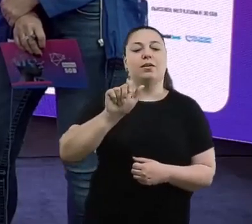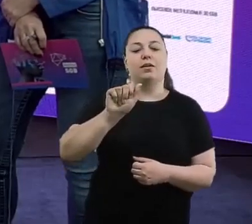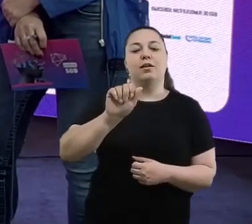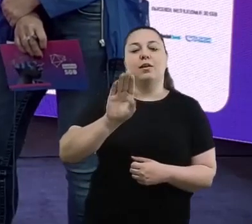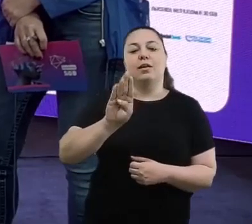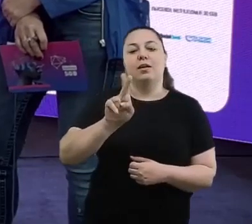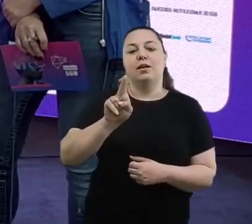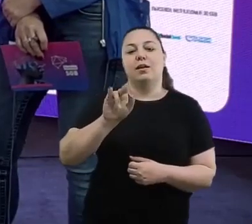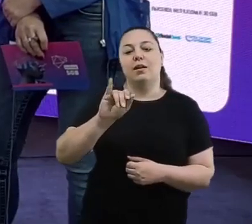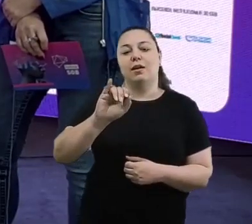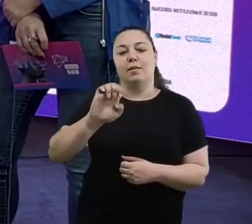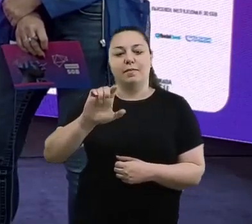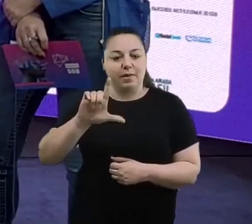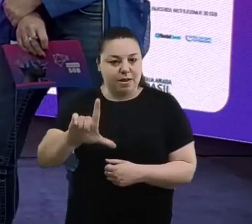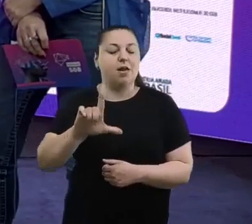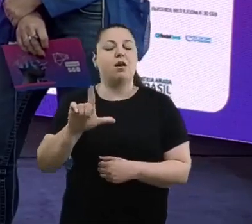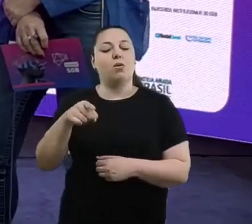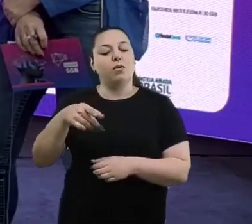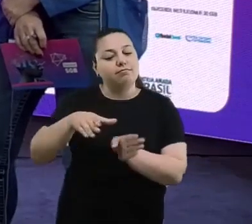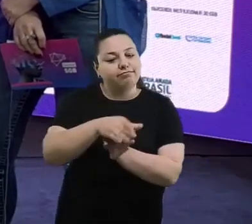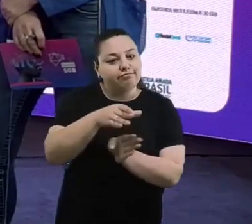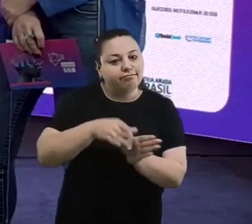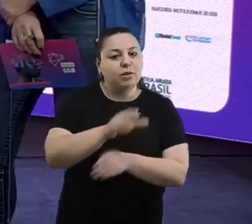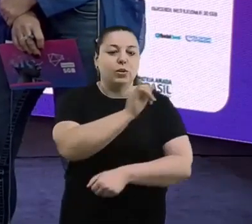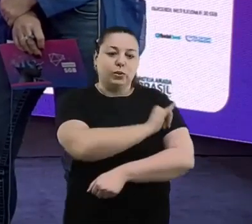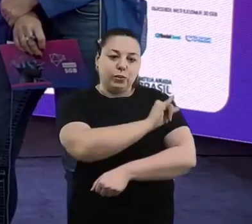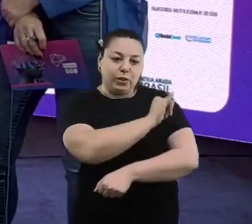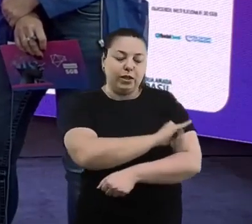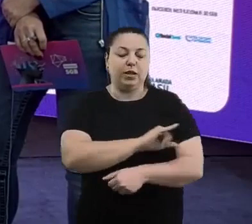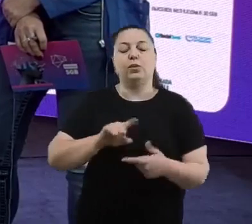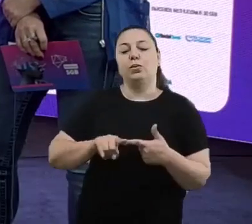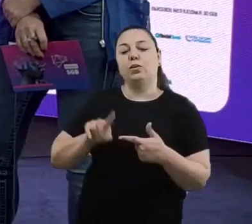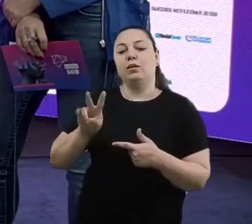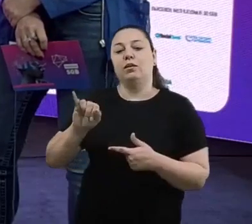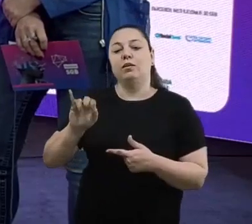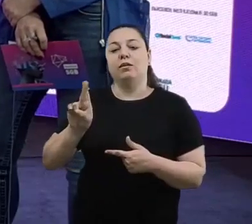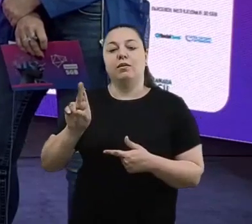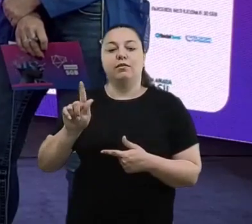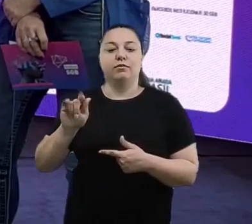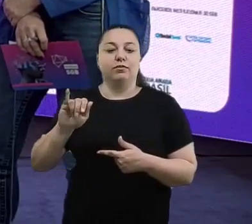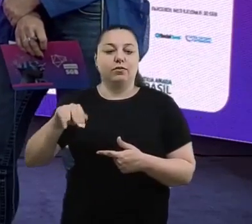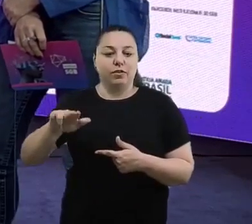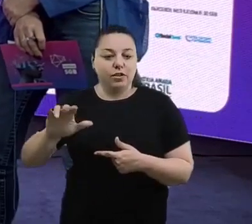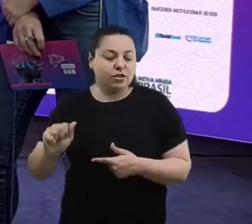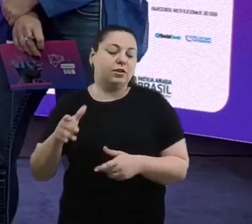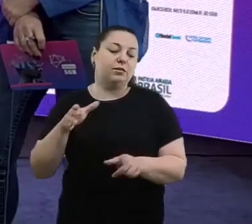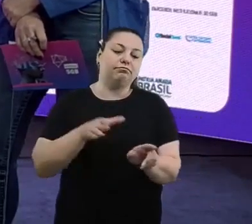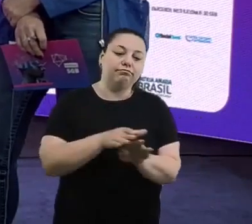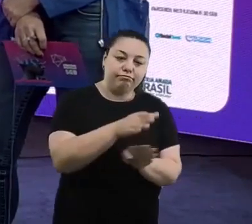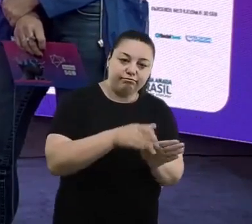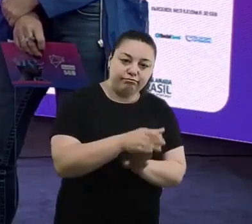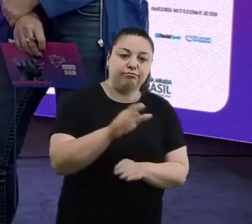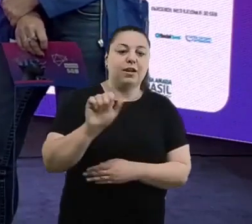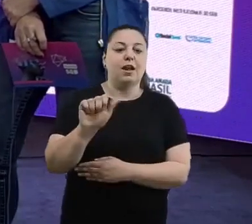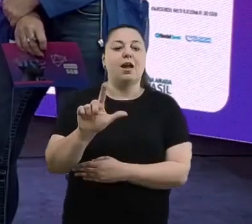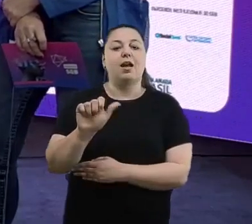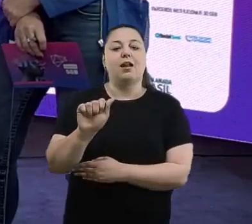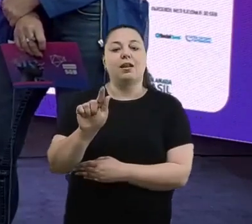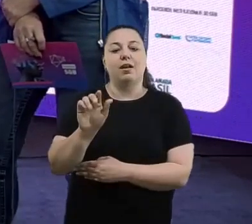a Virgínia Raiman, que mentorou a CEPLAG do Alagoas, o Vitor Almeida, que mentorou a Secretaria de Saúde